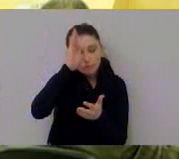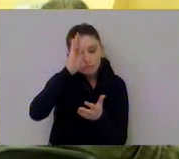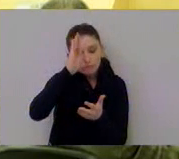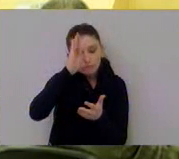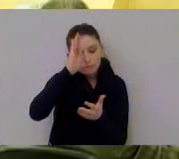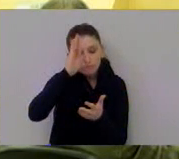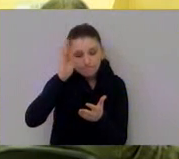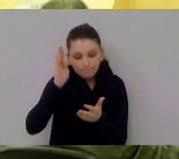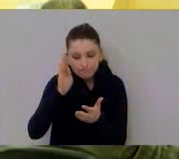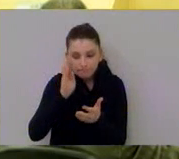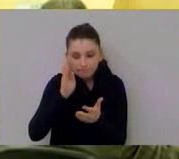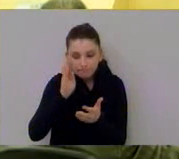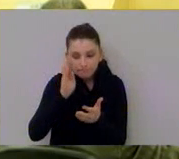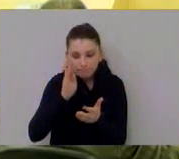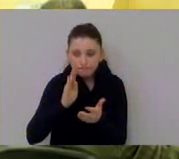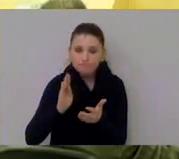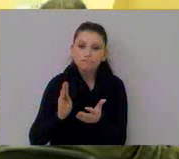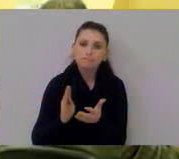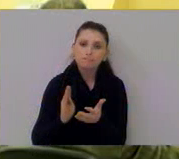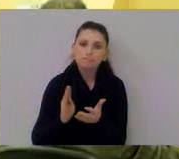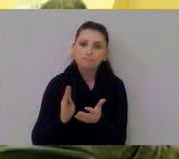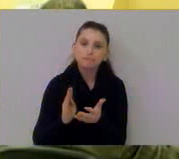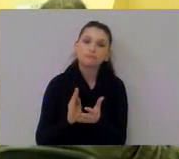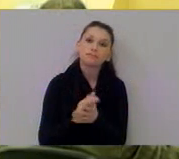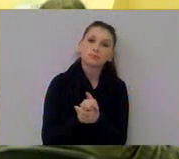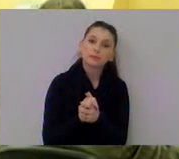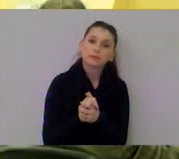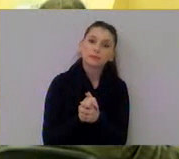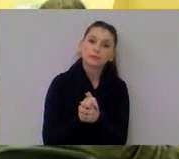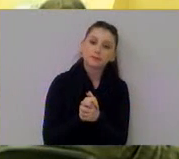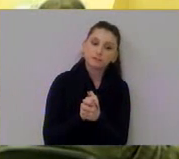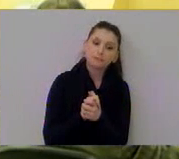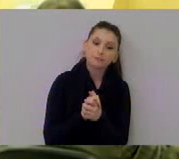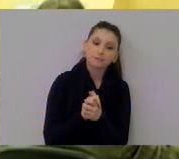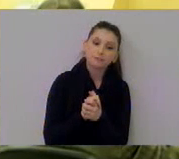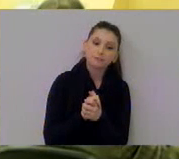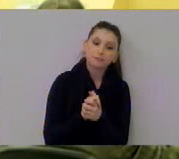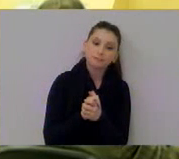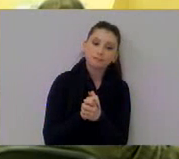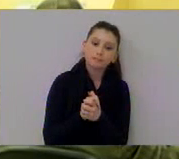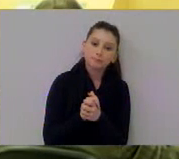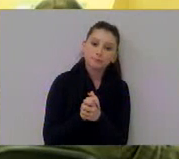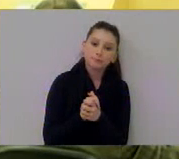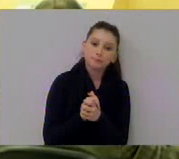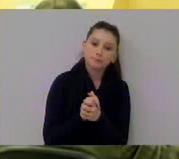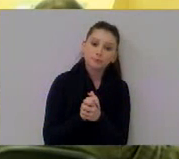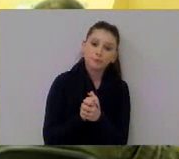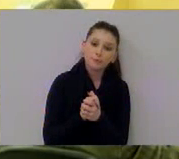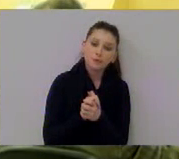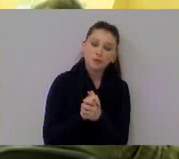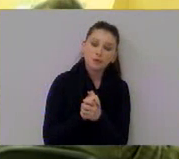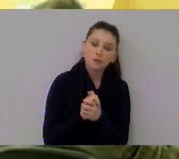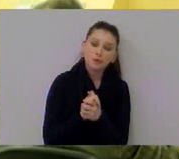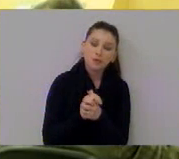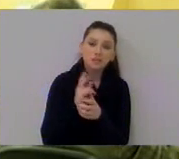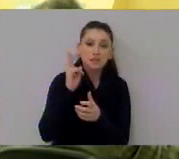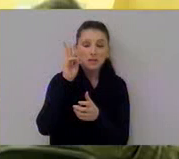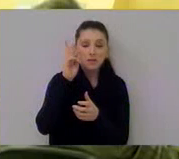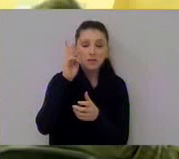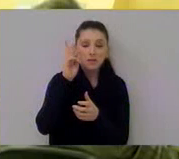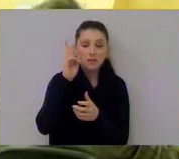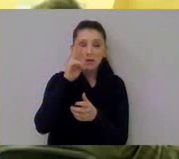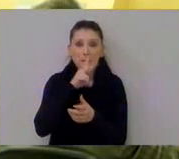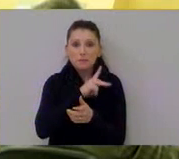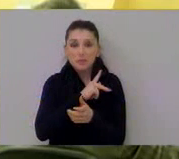Vejo no que a nossa presidente falou no seu discurso.